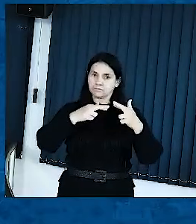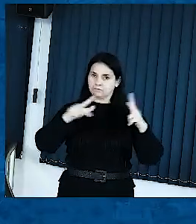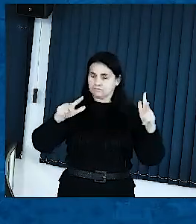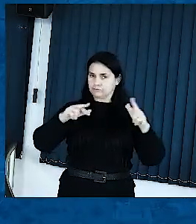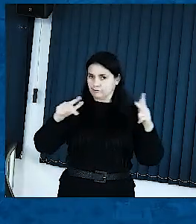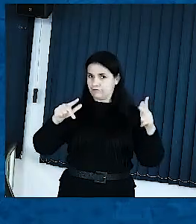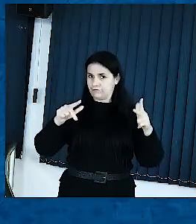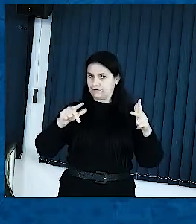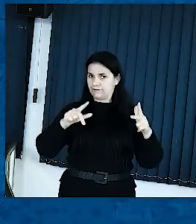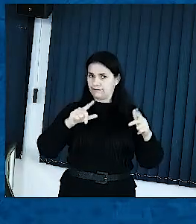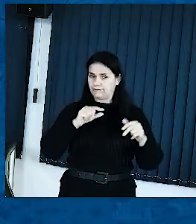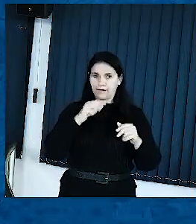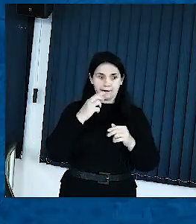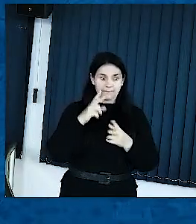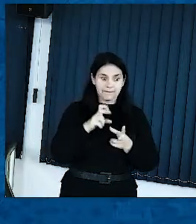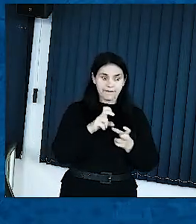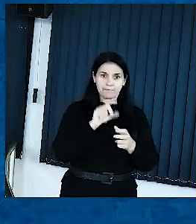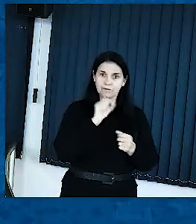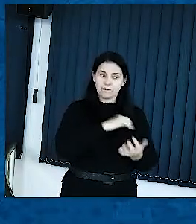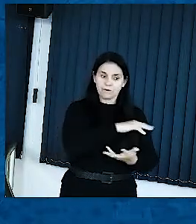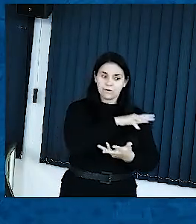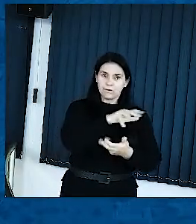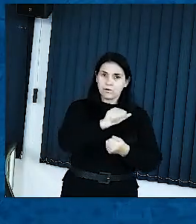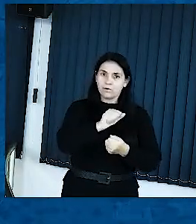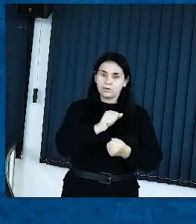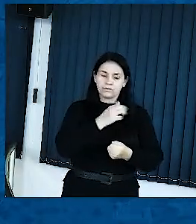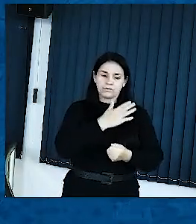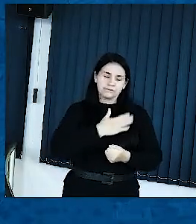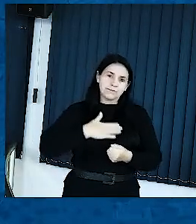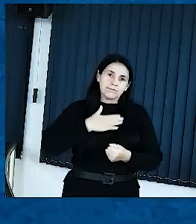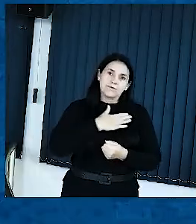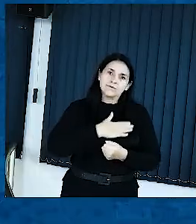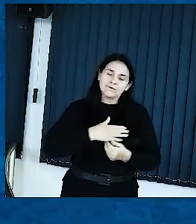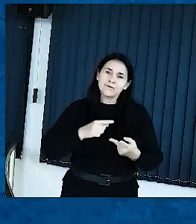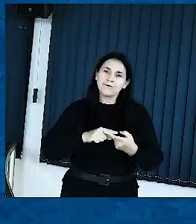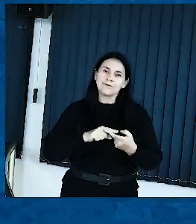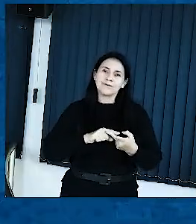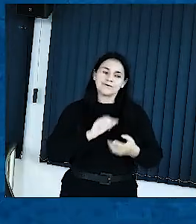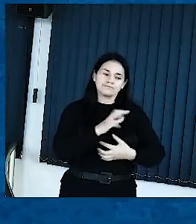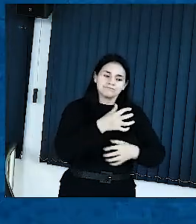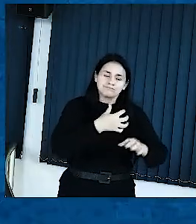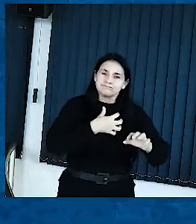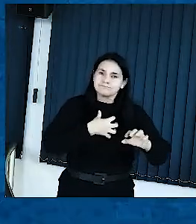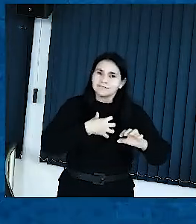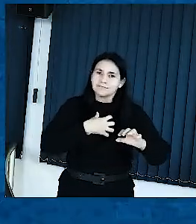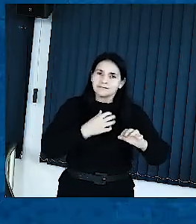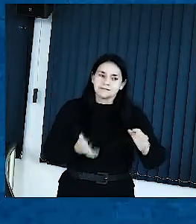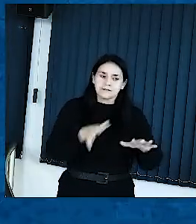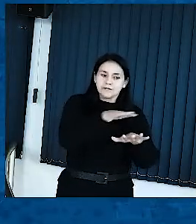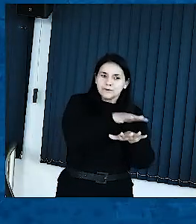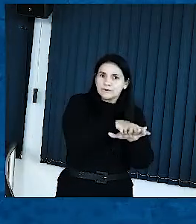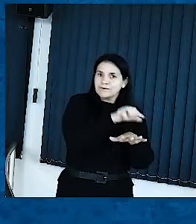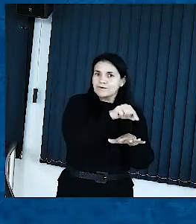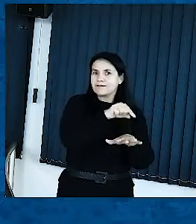mundo se torne agradável para ela, para que esse mundo se torne receptivo, para que esse mundo se torne inclusivo.